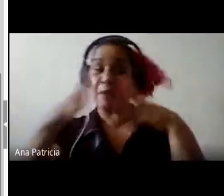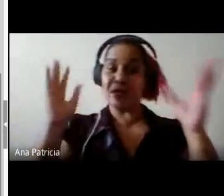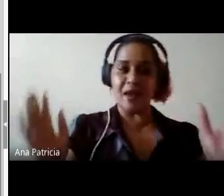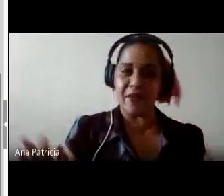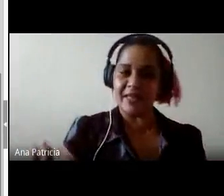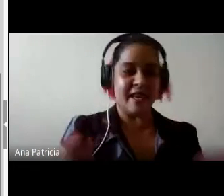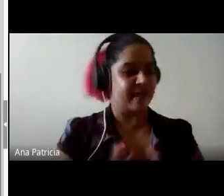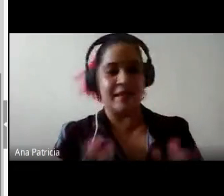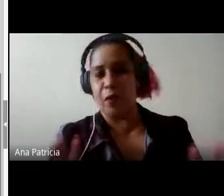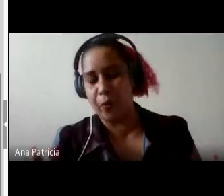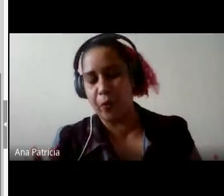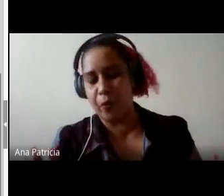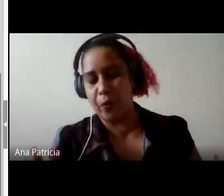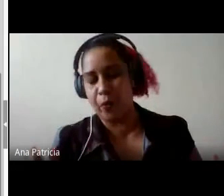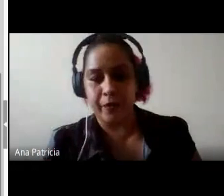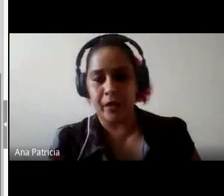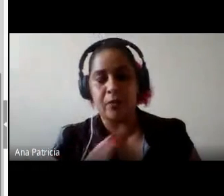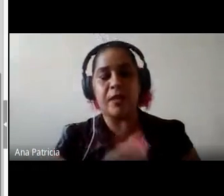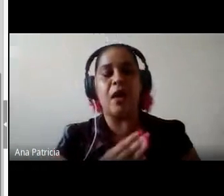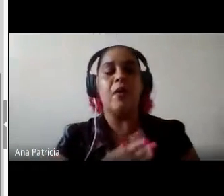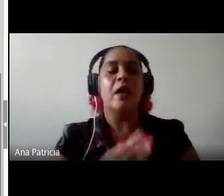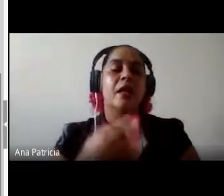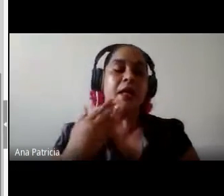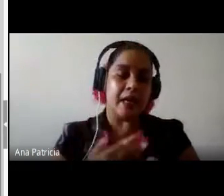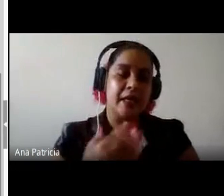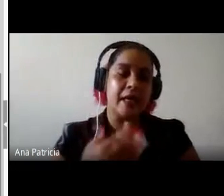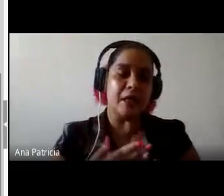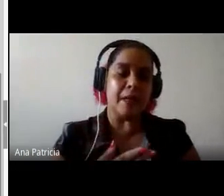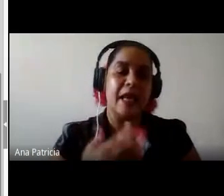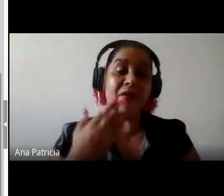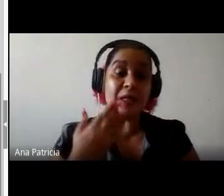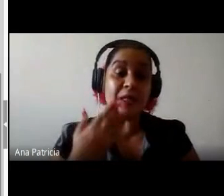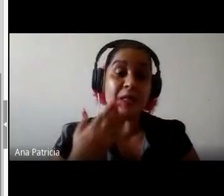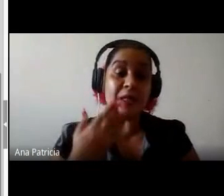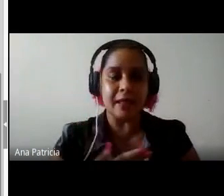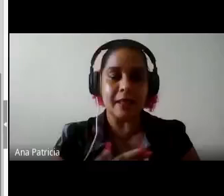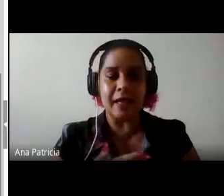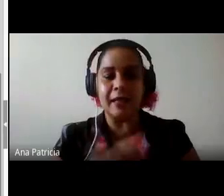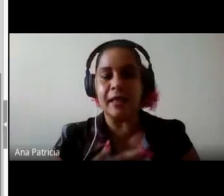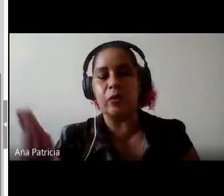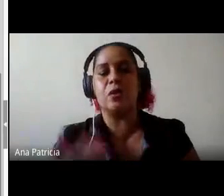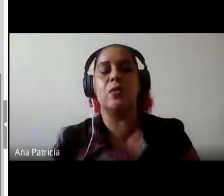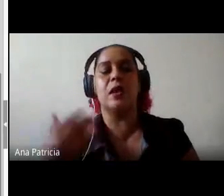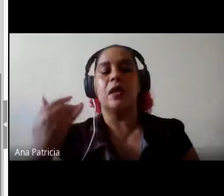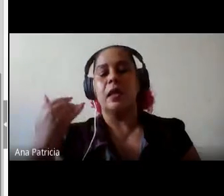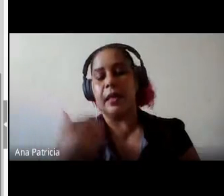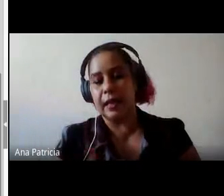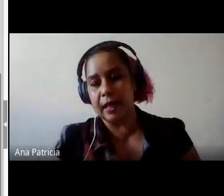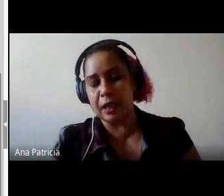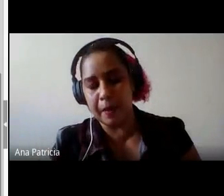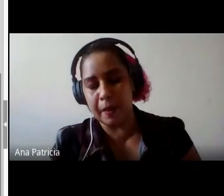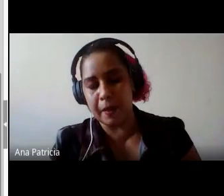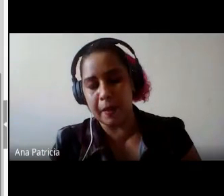dizer, meu sinal vai ser esse. Não pode, tá? Ele é um sinal que ele tem que respeitar, ele faz parte da identidade da cultura surda, e